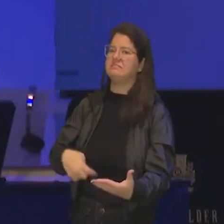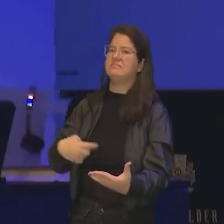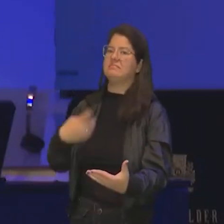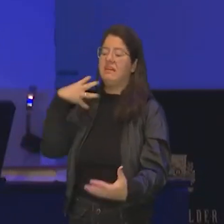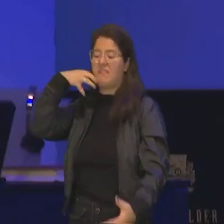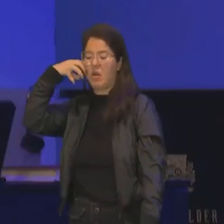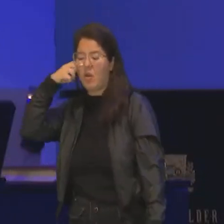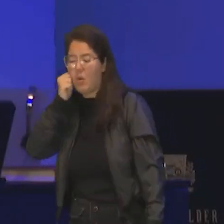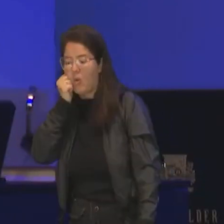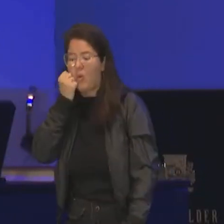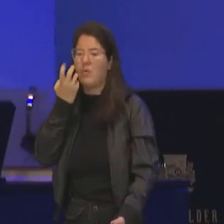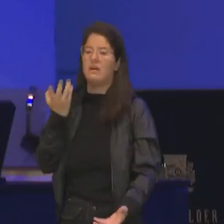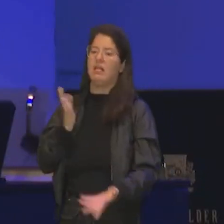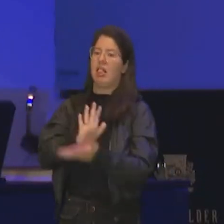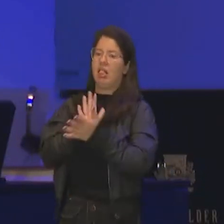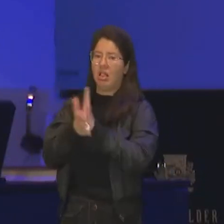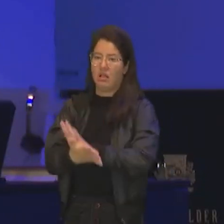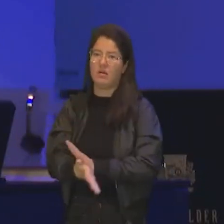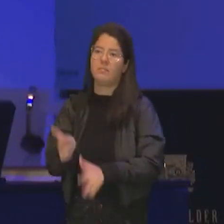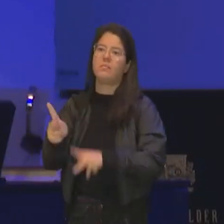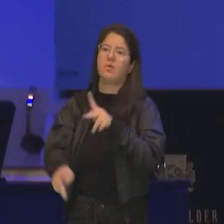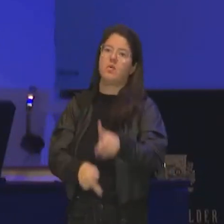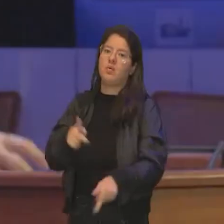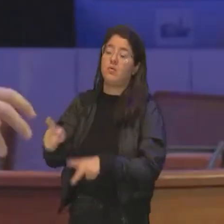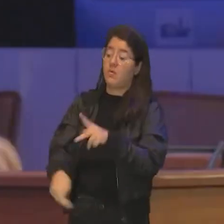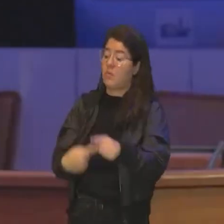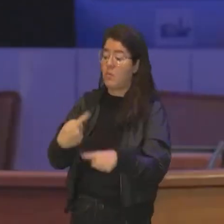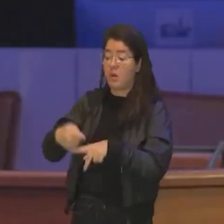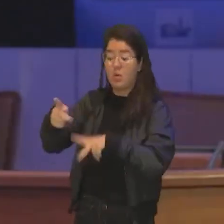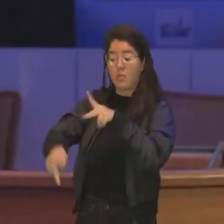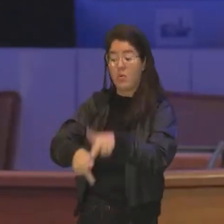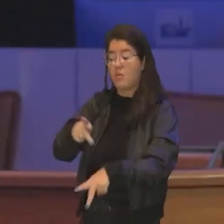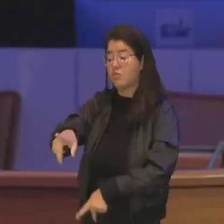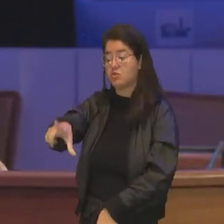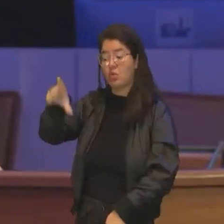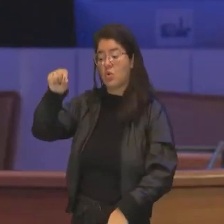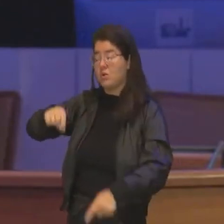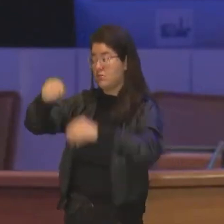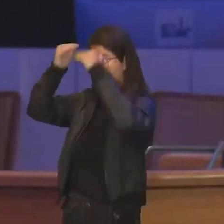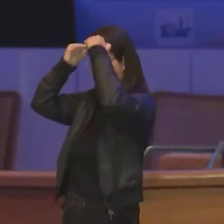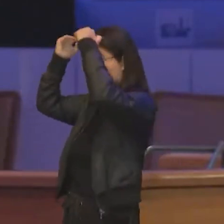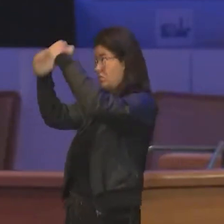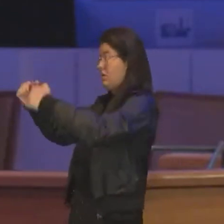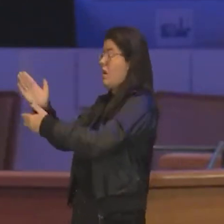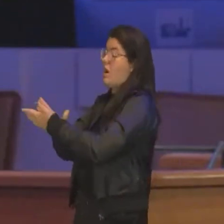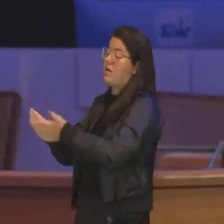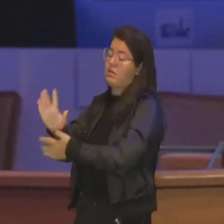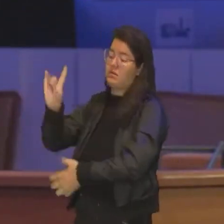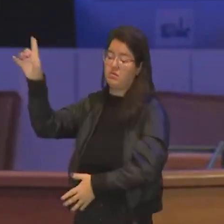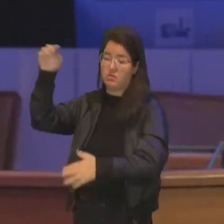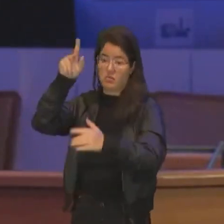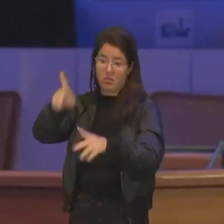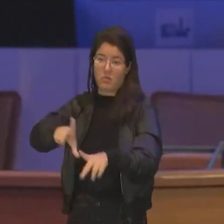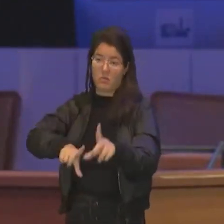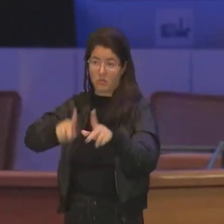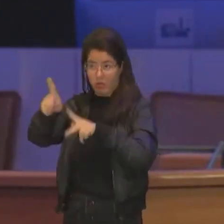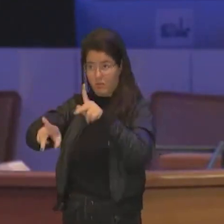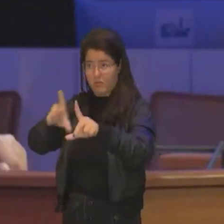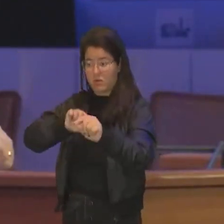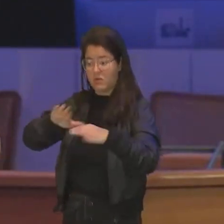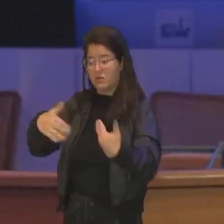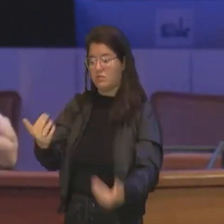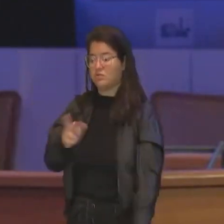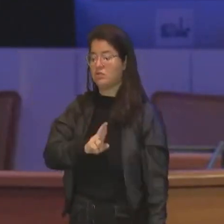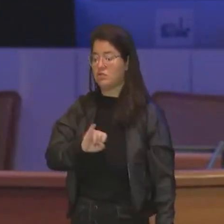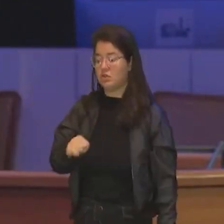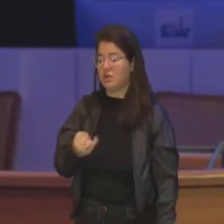vexame, de muita humilhação para o povo, em decorrência da sua desobediência ao Senhor. E Jeremias, diante disso,